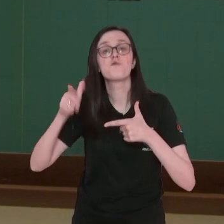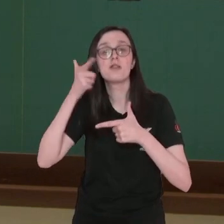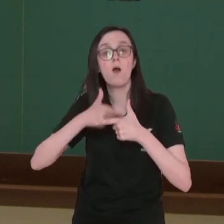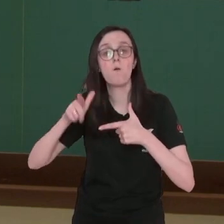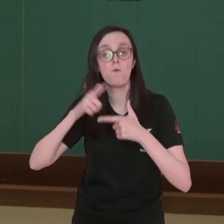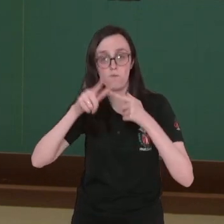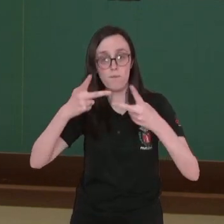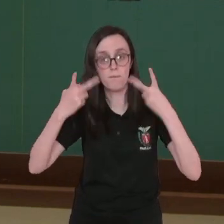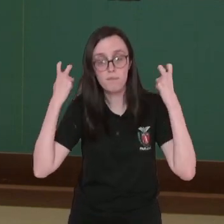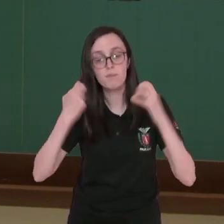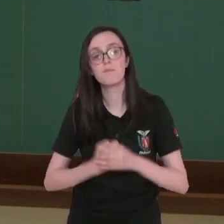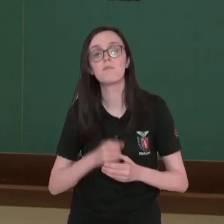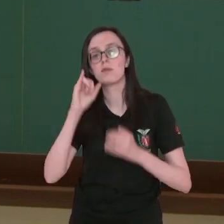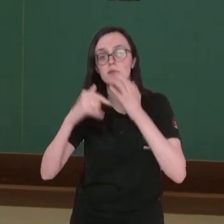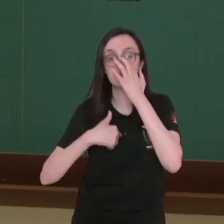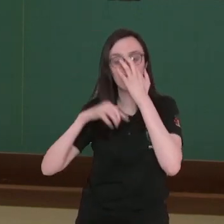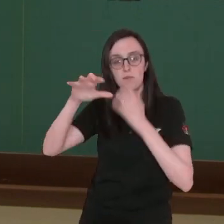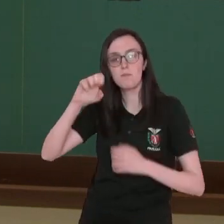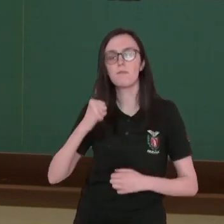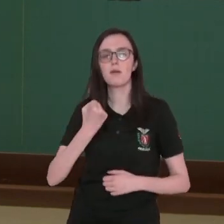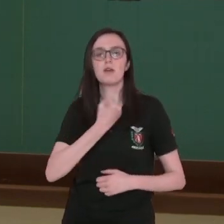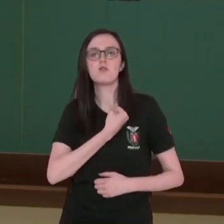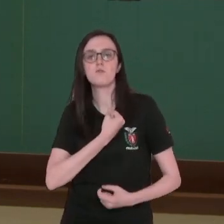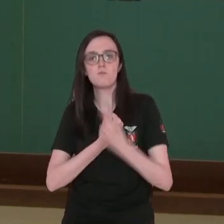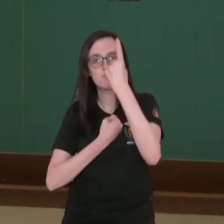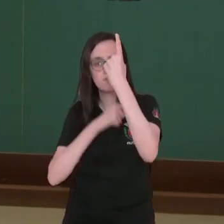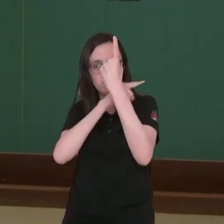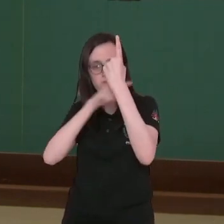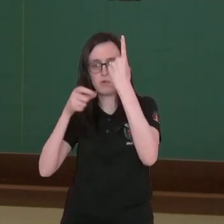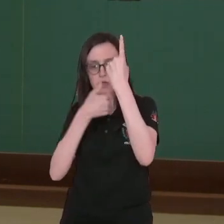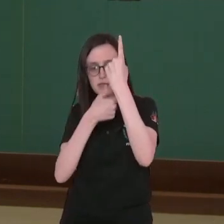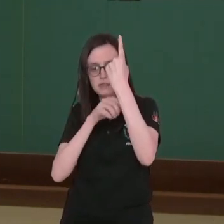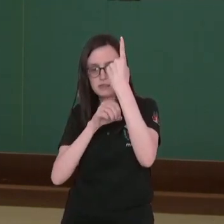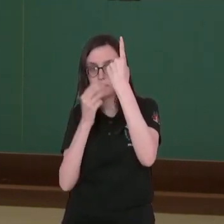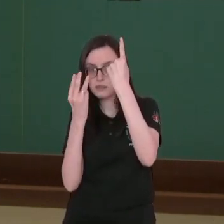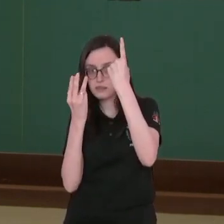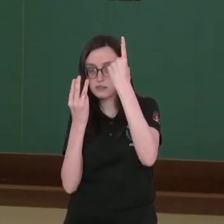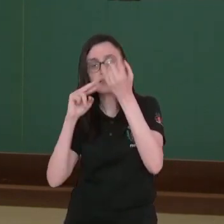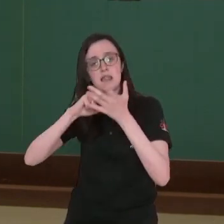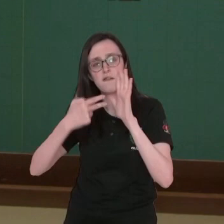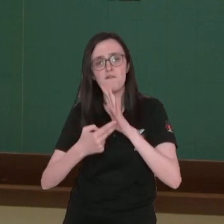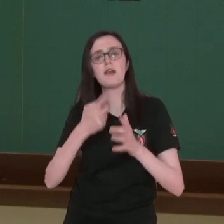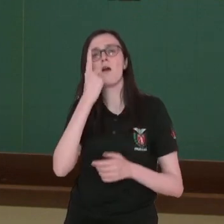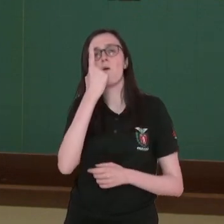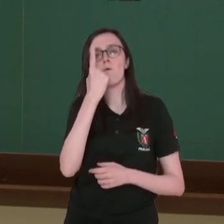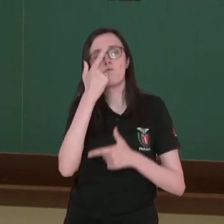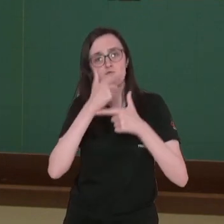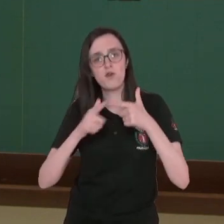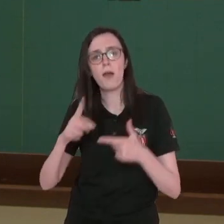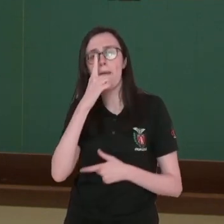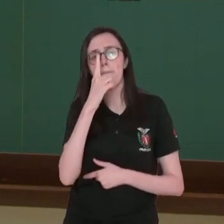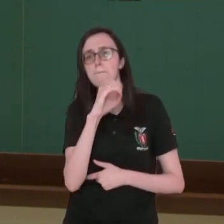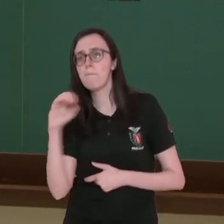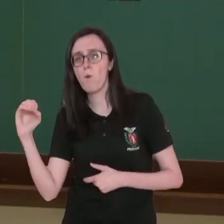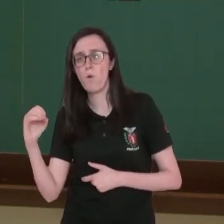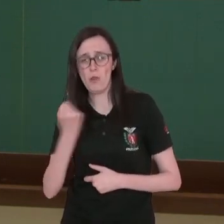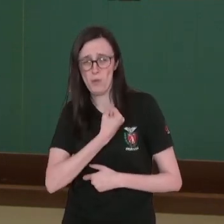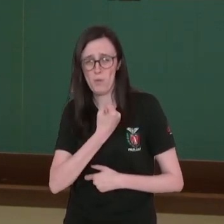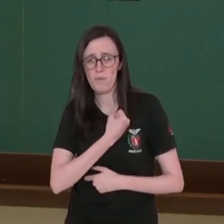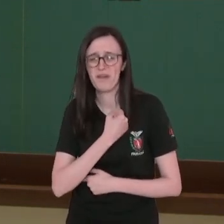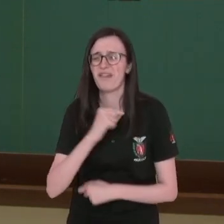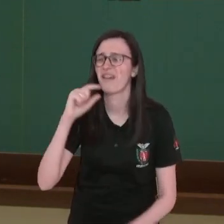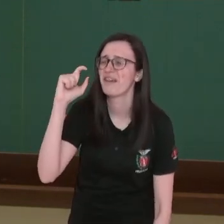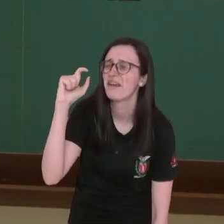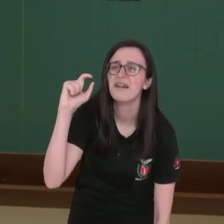Veja, se eu pegar 1 dividido por 10 à terceira, eu estou fazendo 1 dividido por 1000, que é um número muito pequeno. Então, basicamente, eu tenho